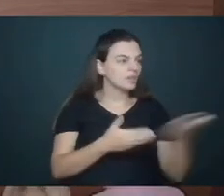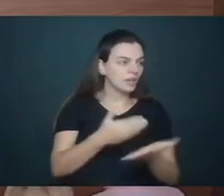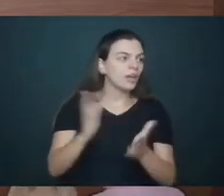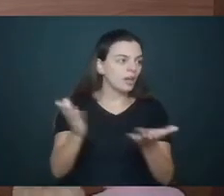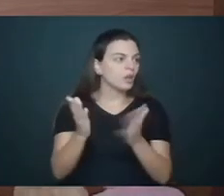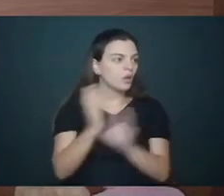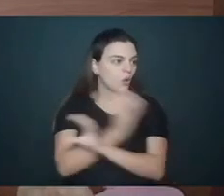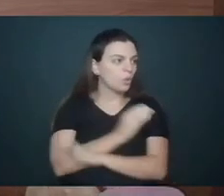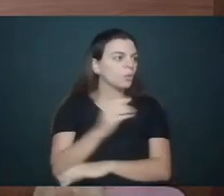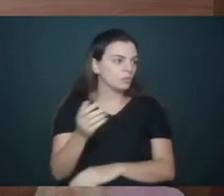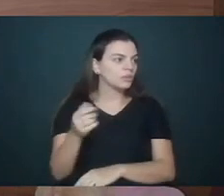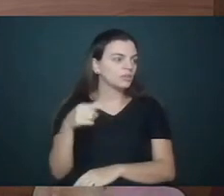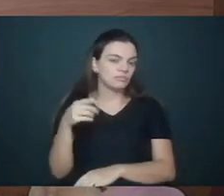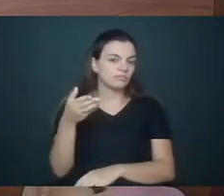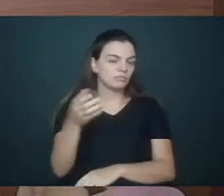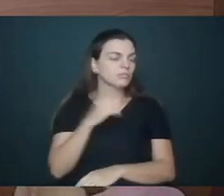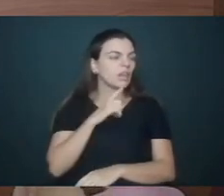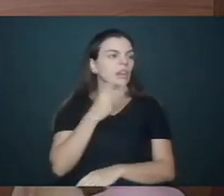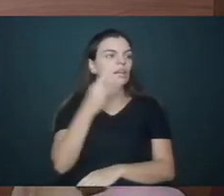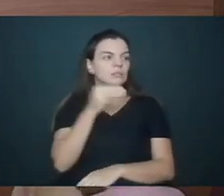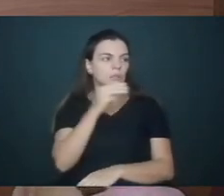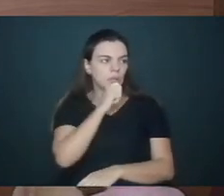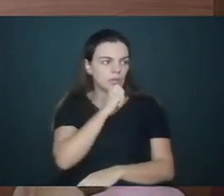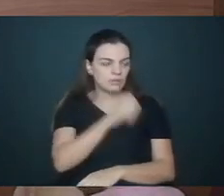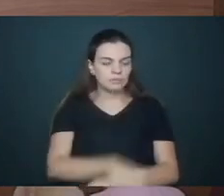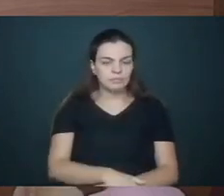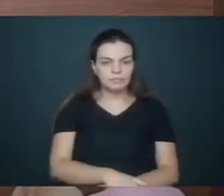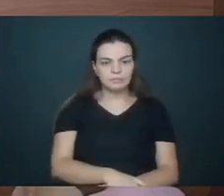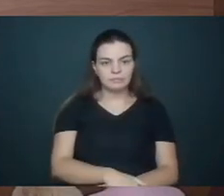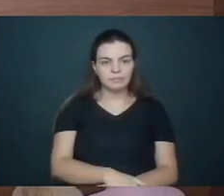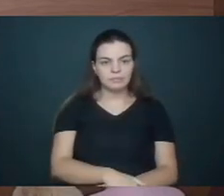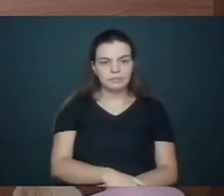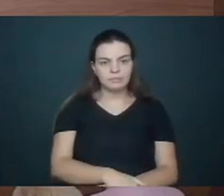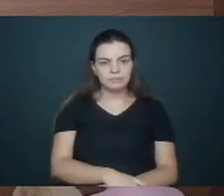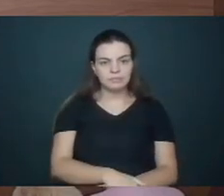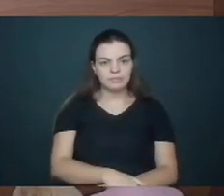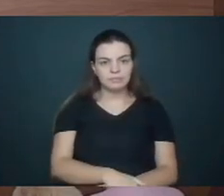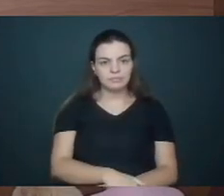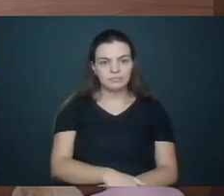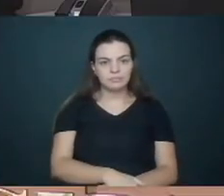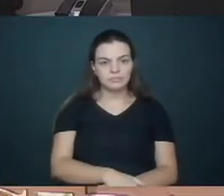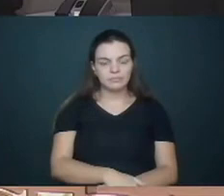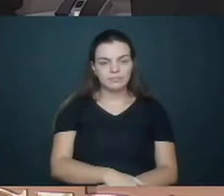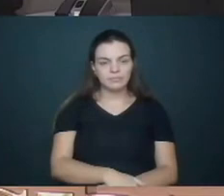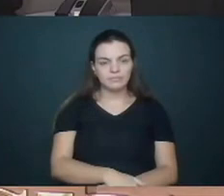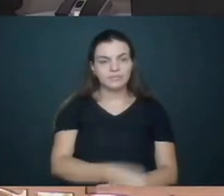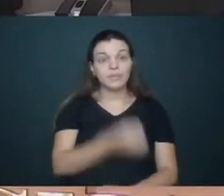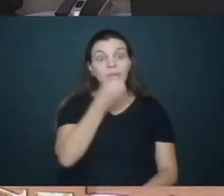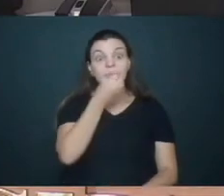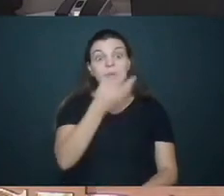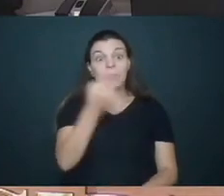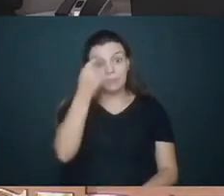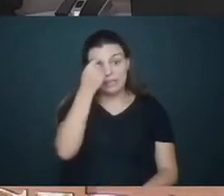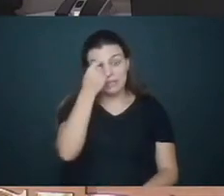Ainda temos 3 minutos e 50 para a sua fala. Que bom, que bom. Eu pensei meio minuto, 3 já